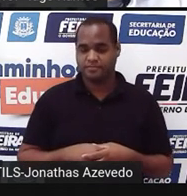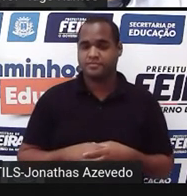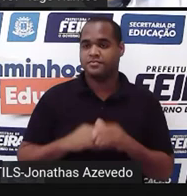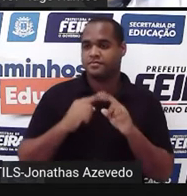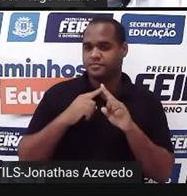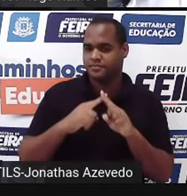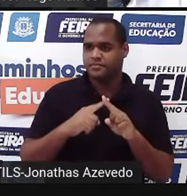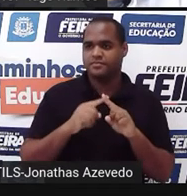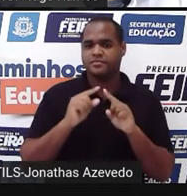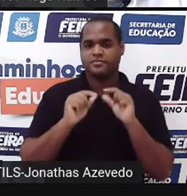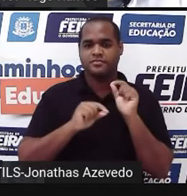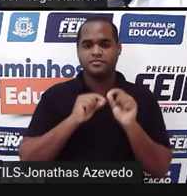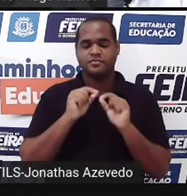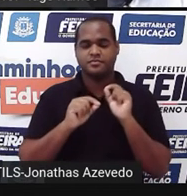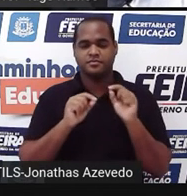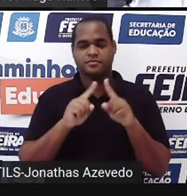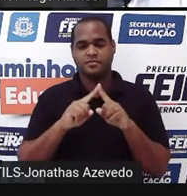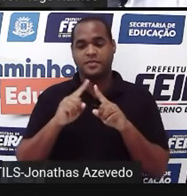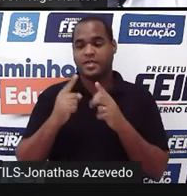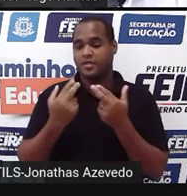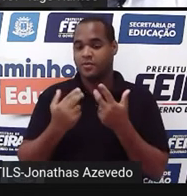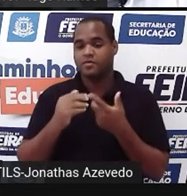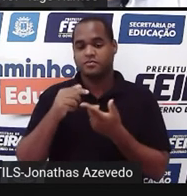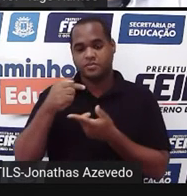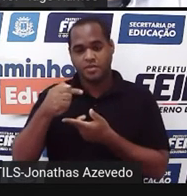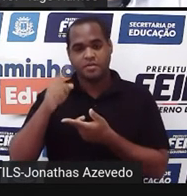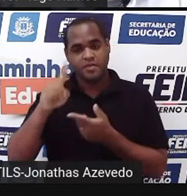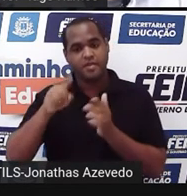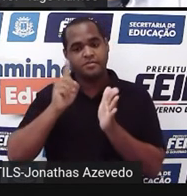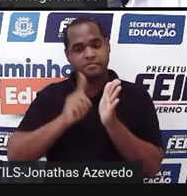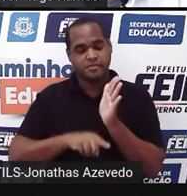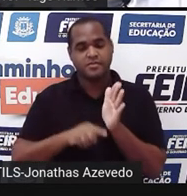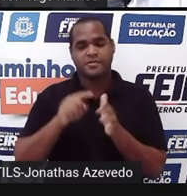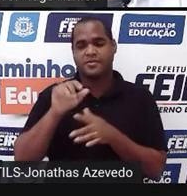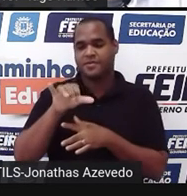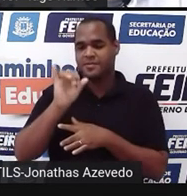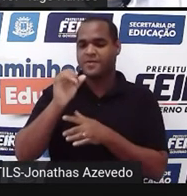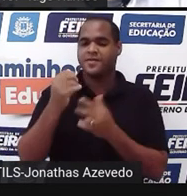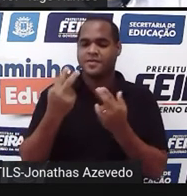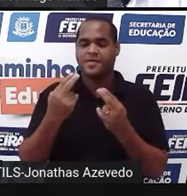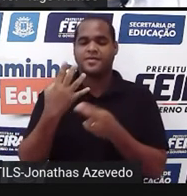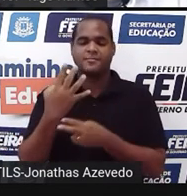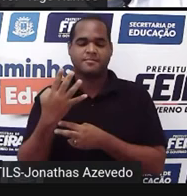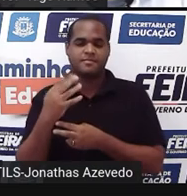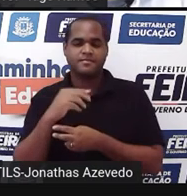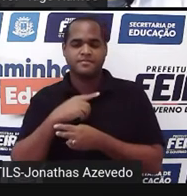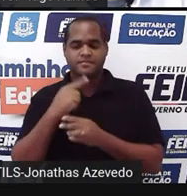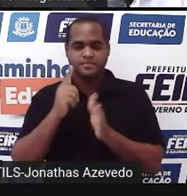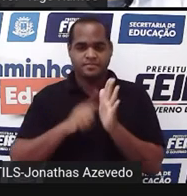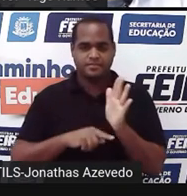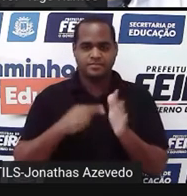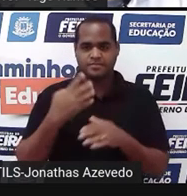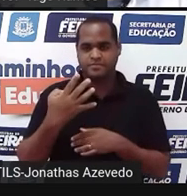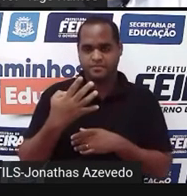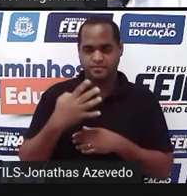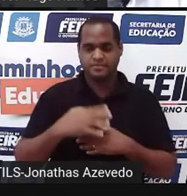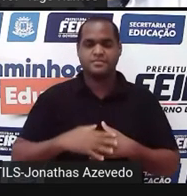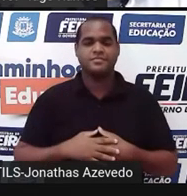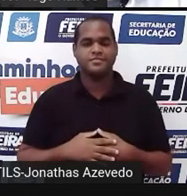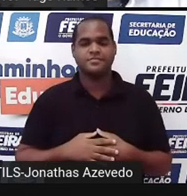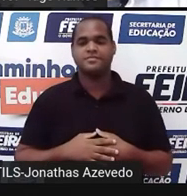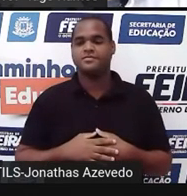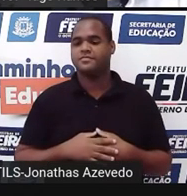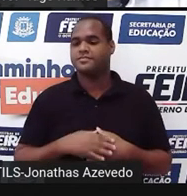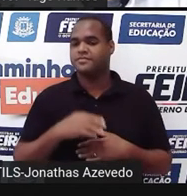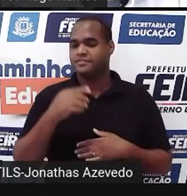vai ser igual a 7 - o valor de y e 47 - não tem como resultado x